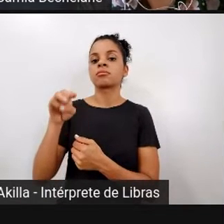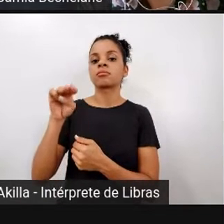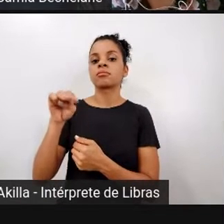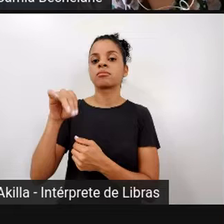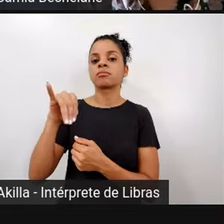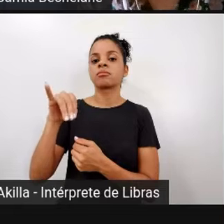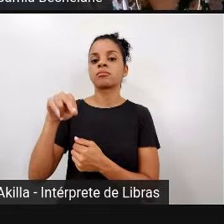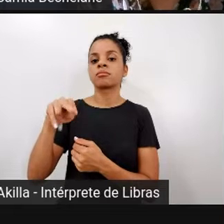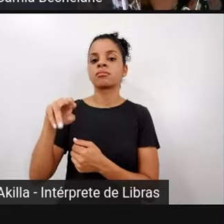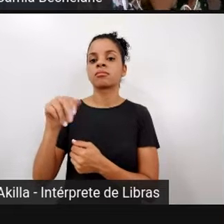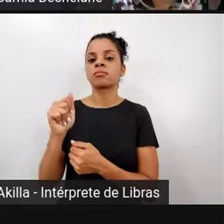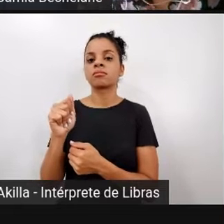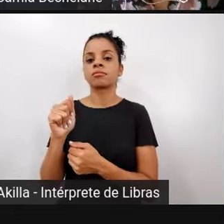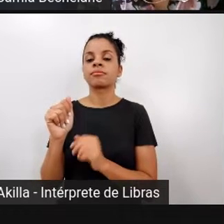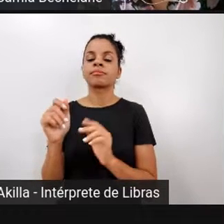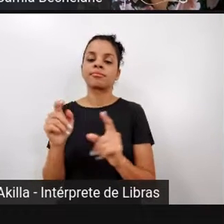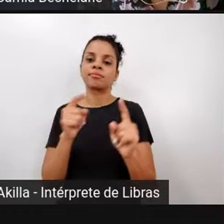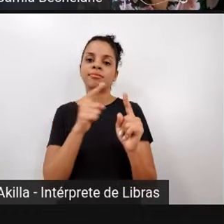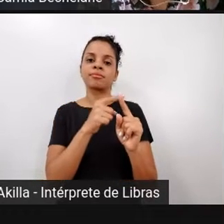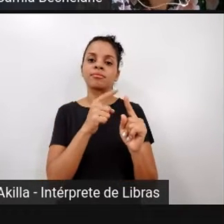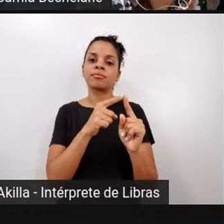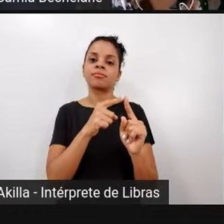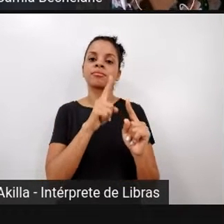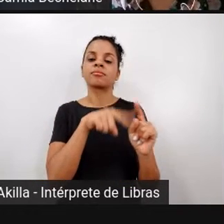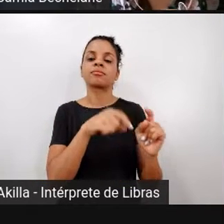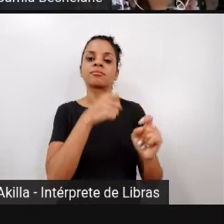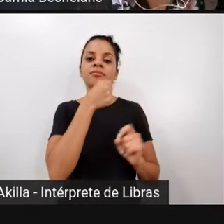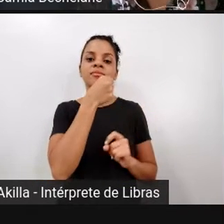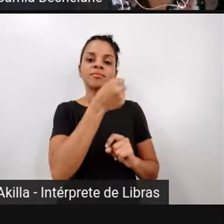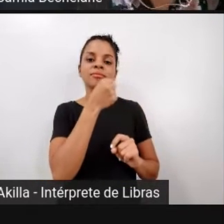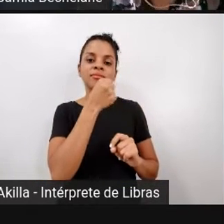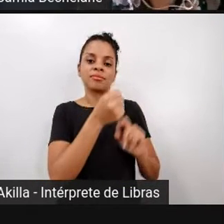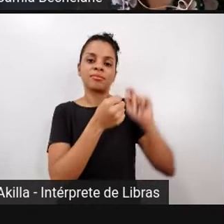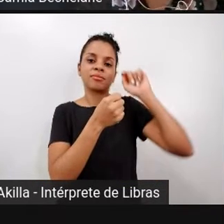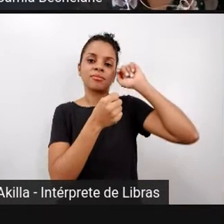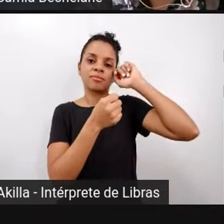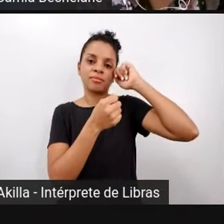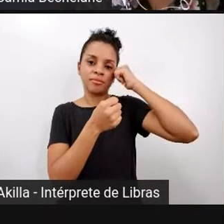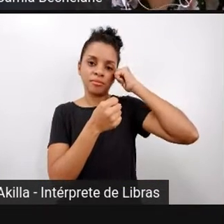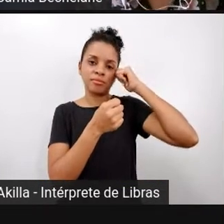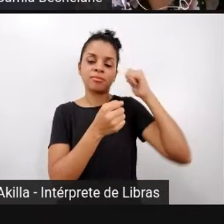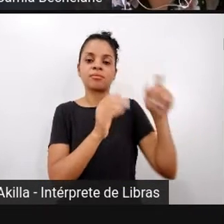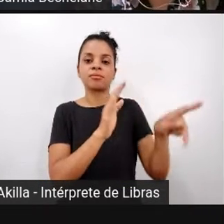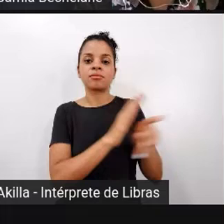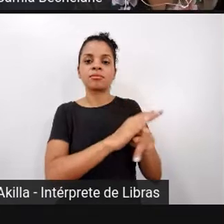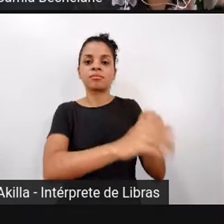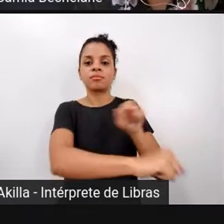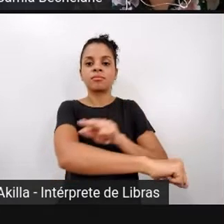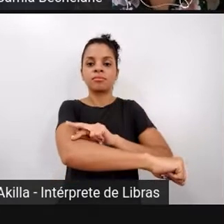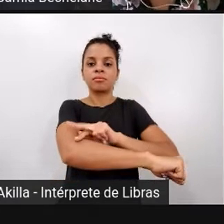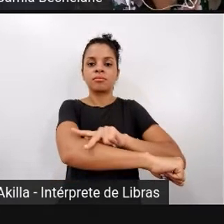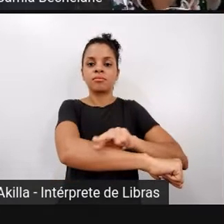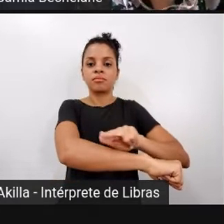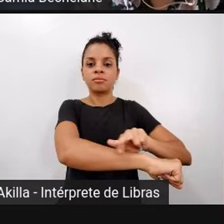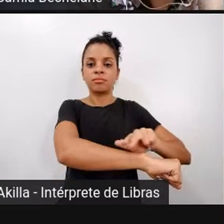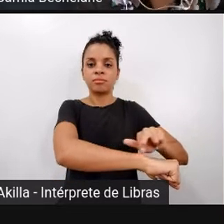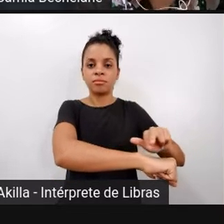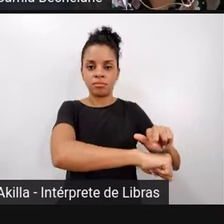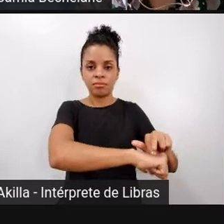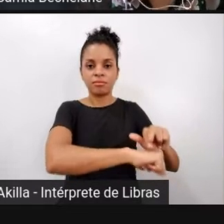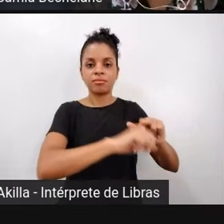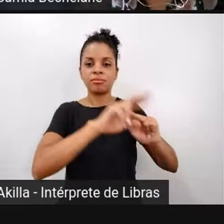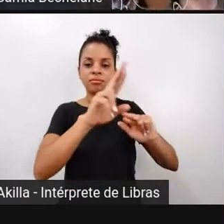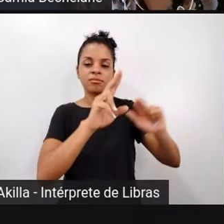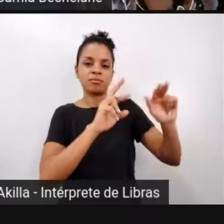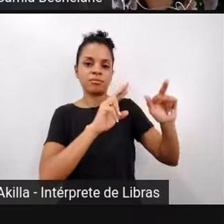chamam de jornalismo negro, com um viés racial, né? Então, eles tratam de diferentes coisas, sobre